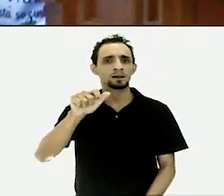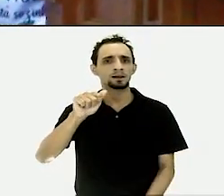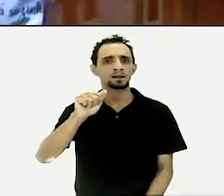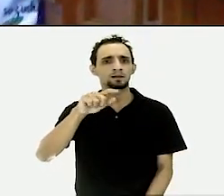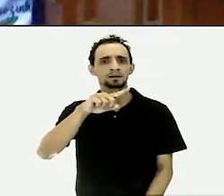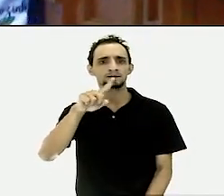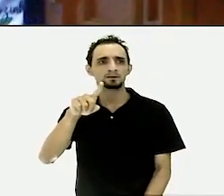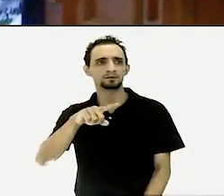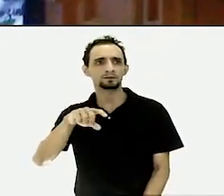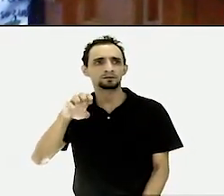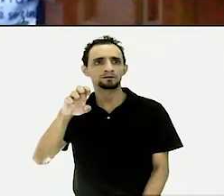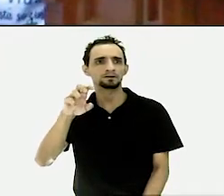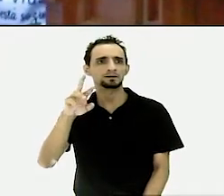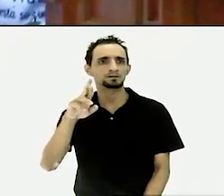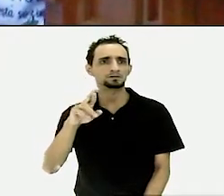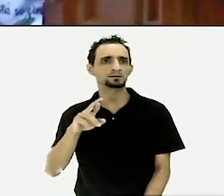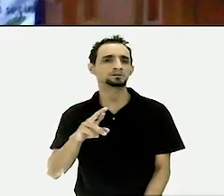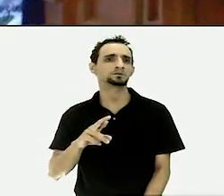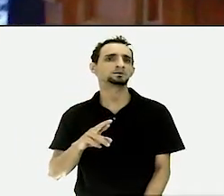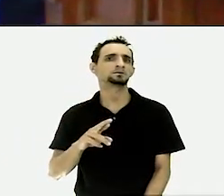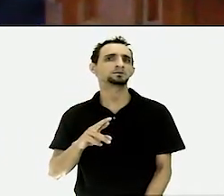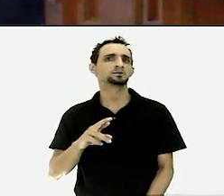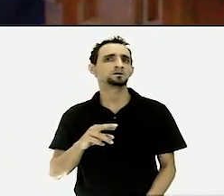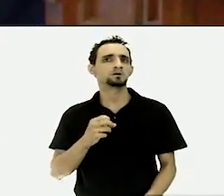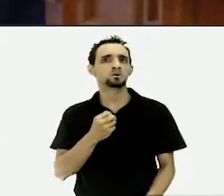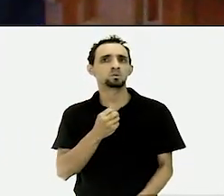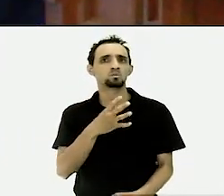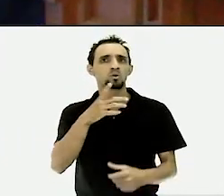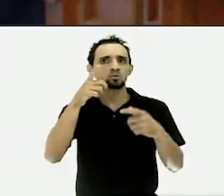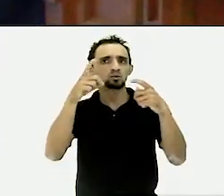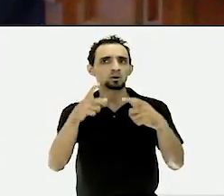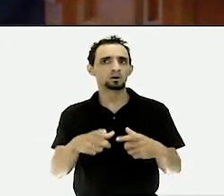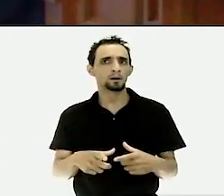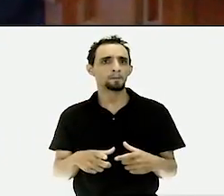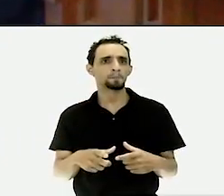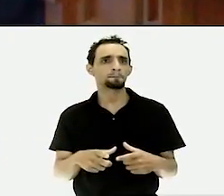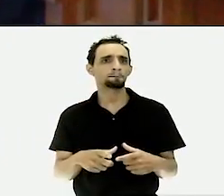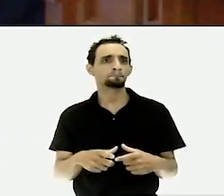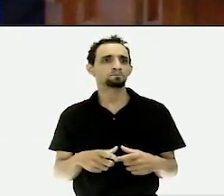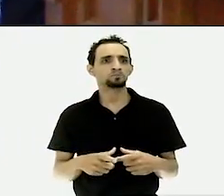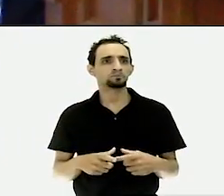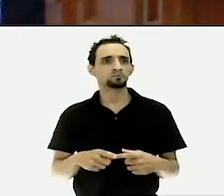o sustento da sua casa daquele lugar. Vou lá,